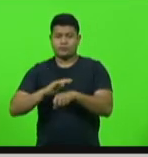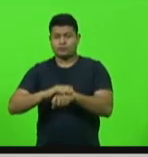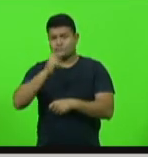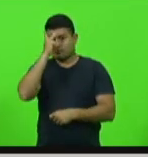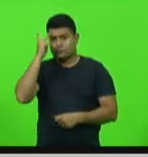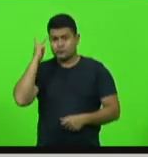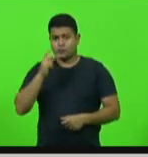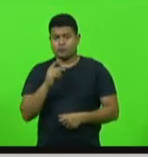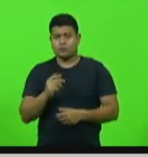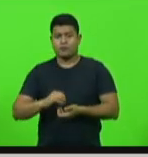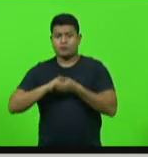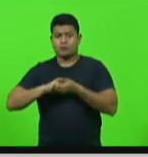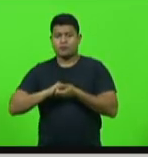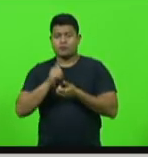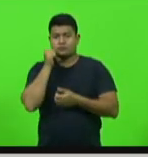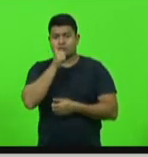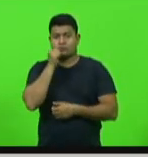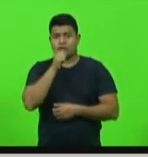Edilene